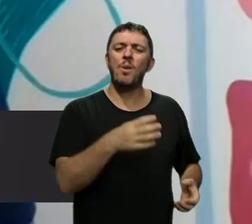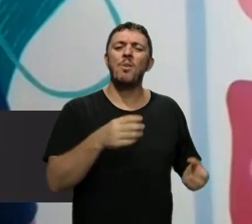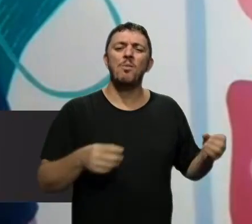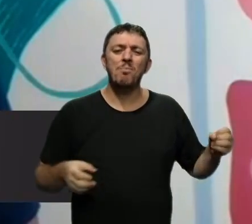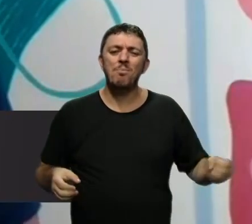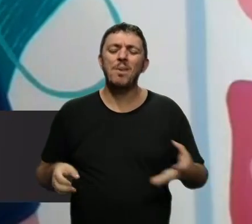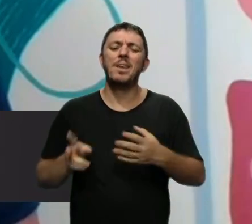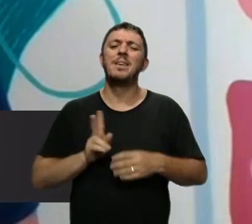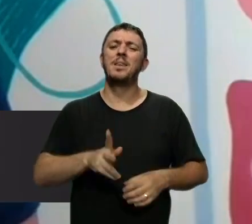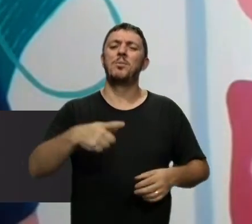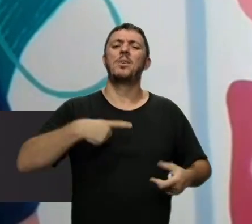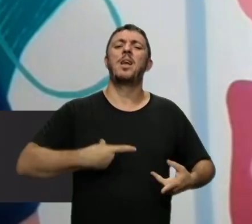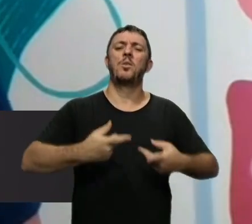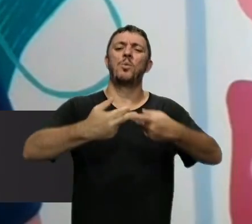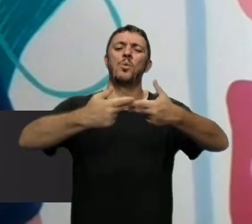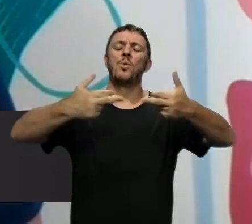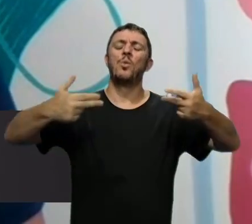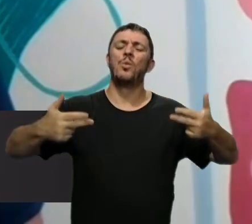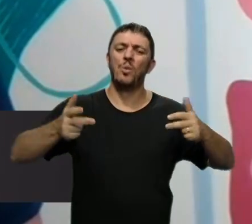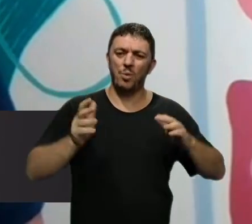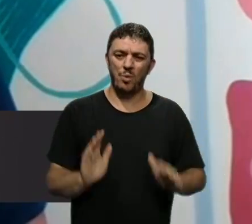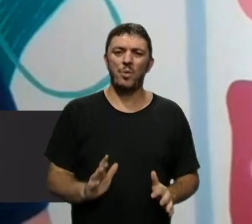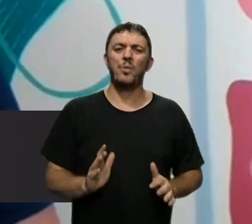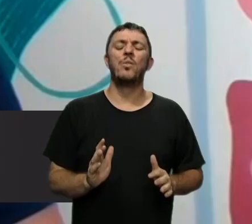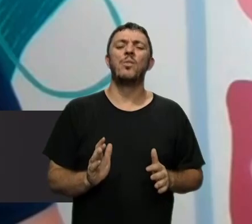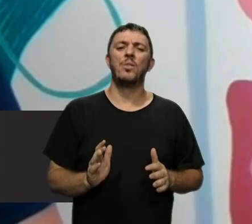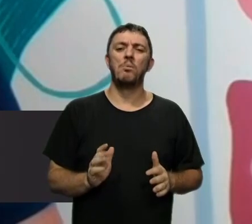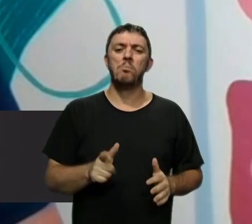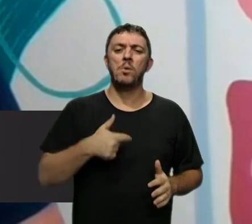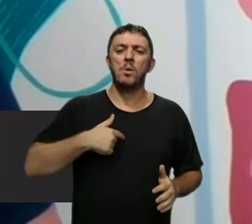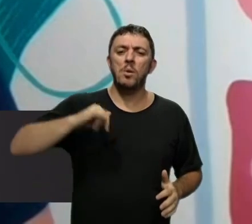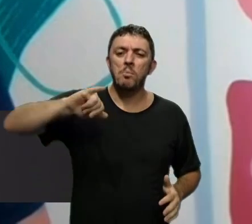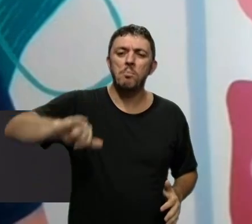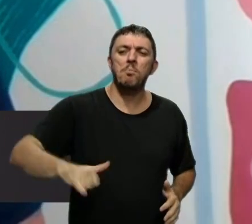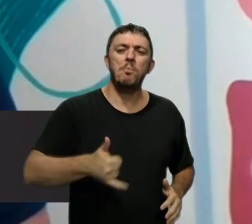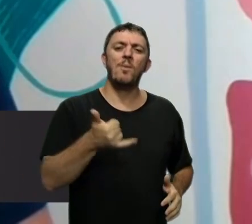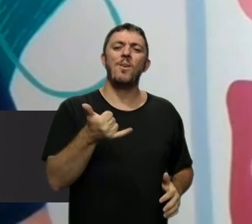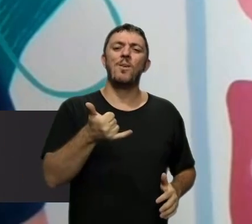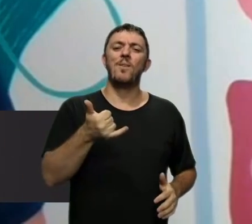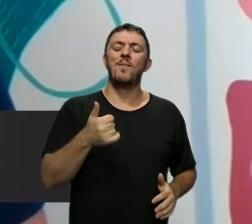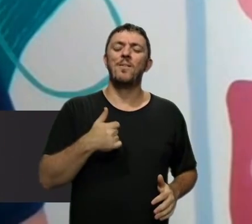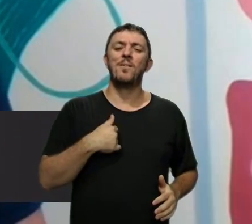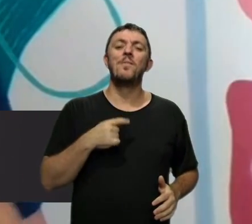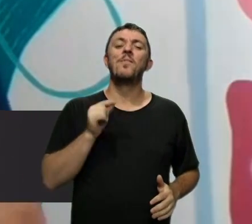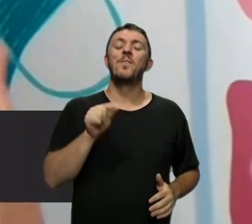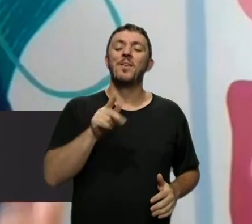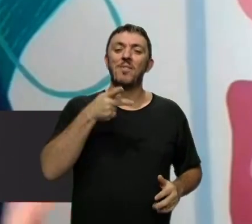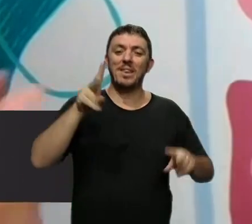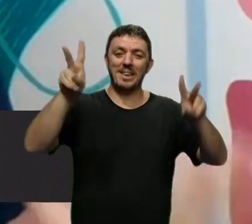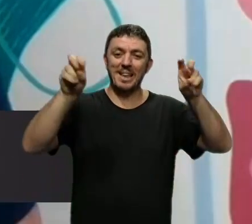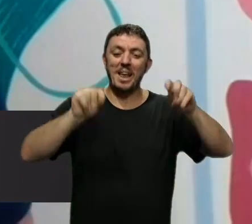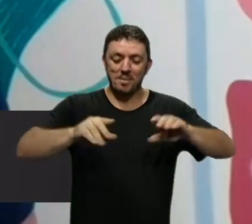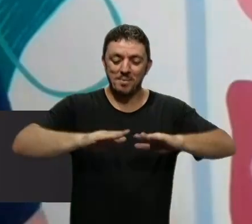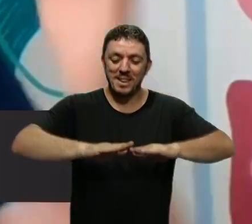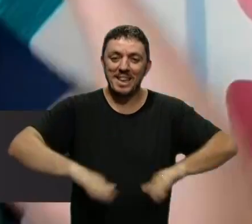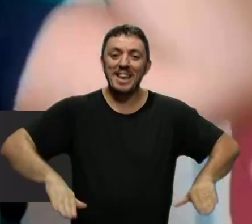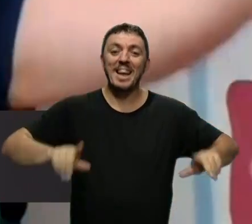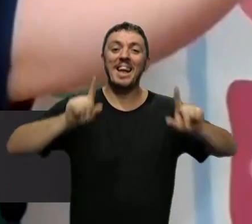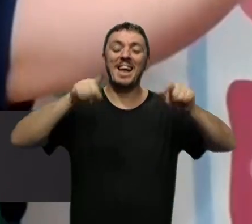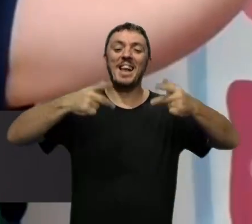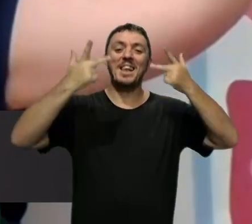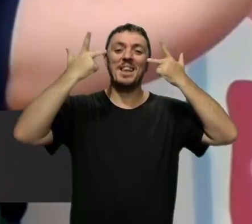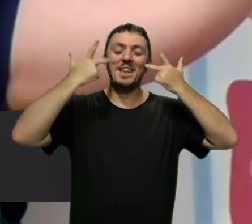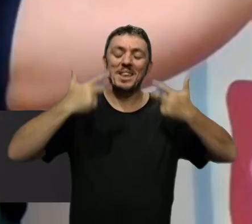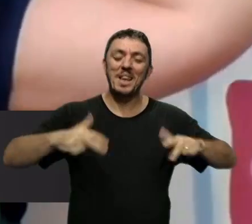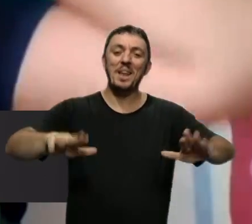sempre novidade. E aí, aproveitando para contar um pouco sobre o Ser Criança Natural, né? Que veio muito antes